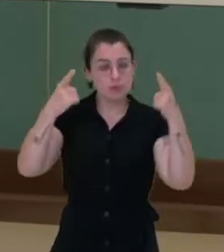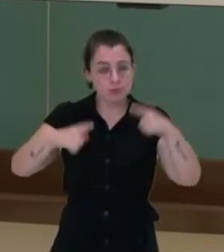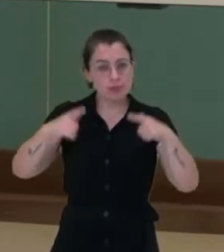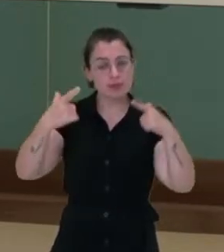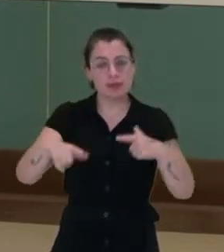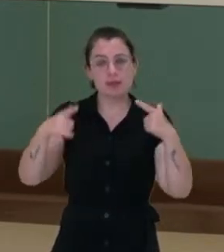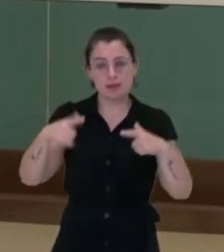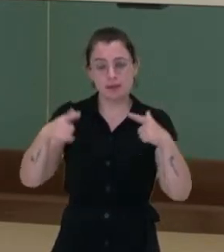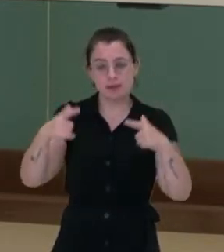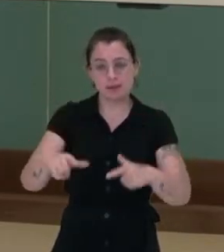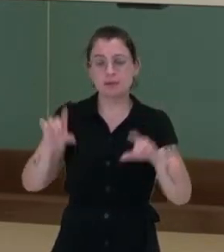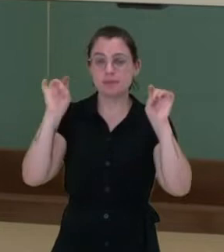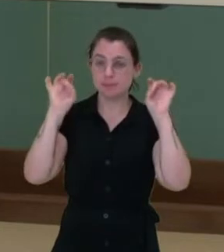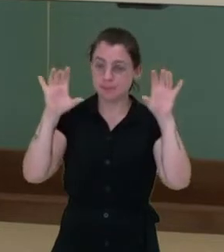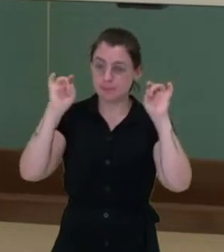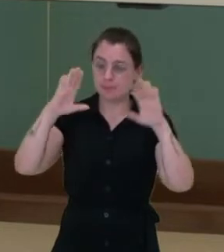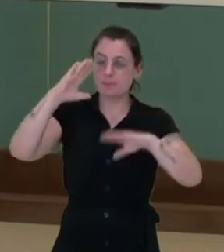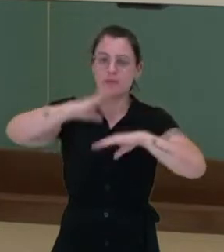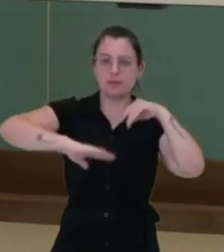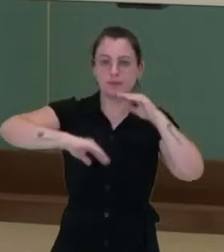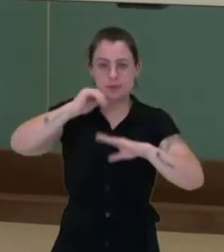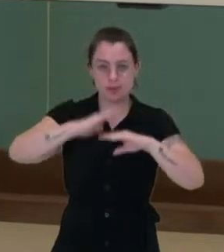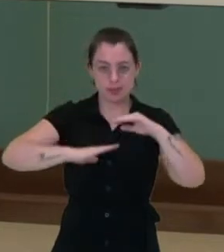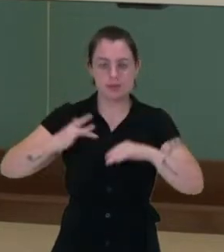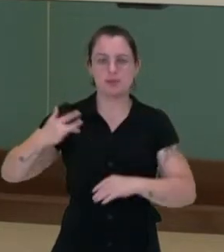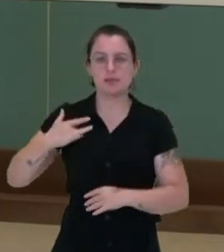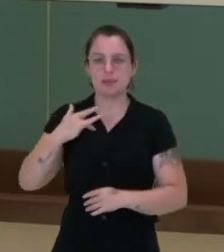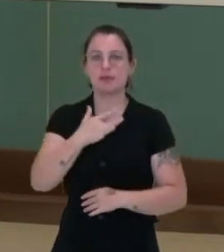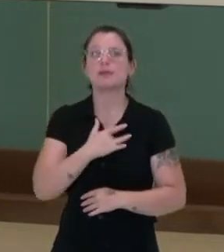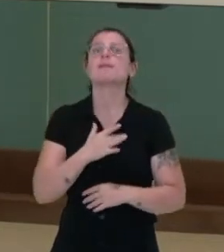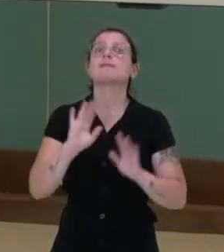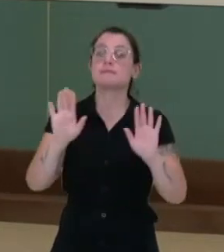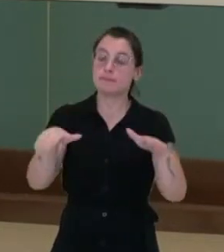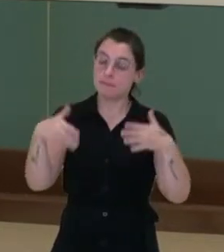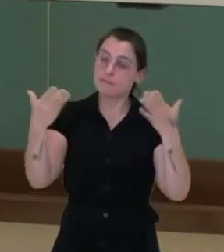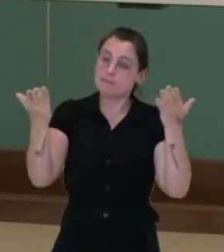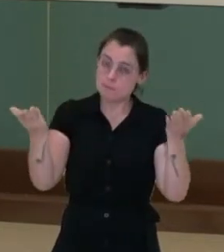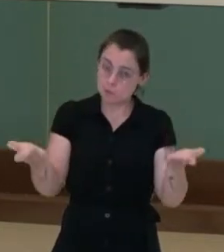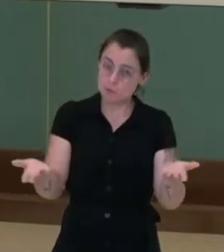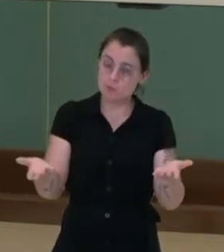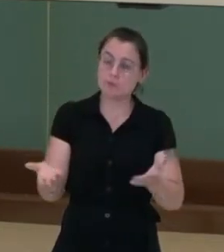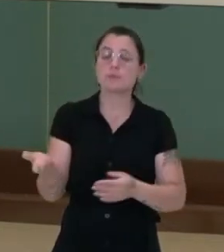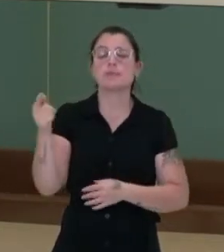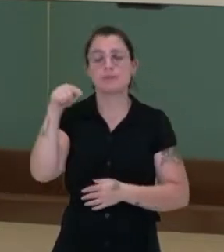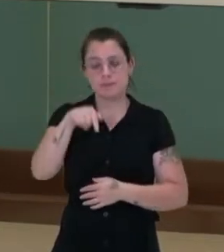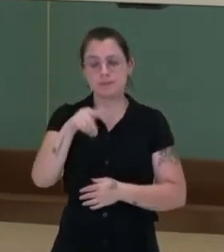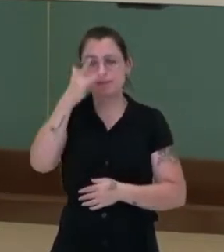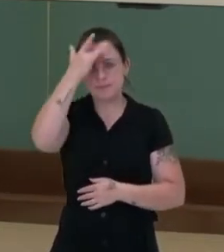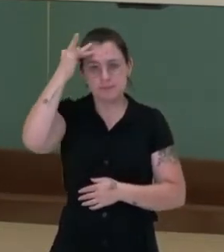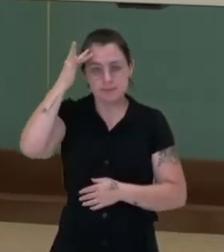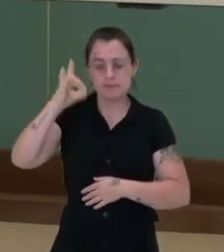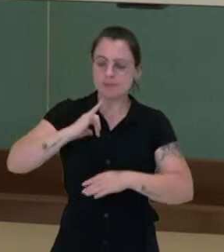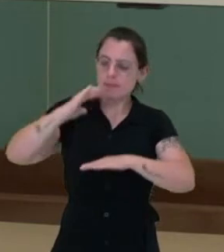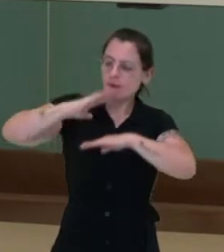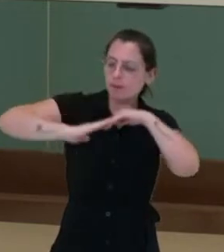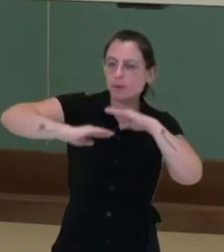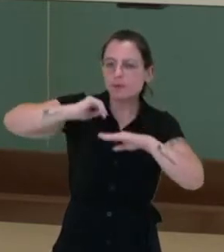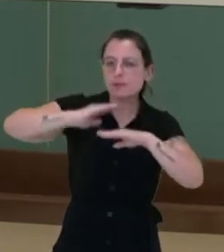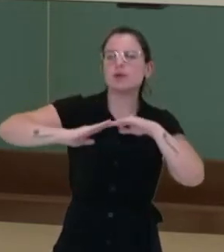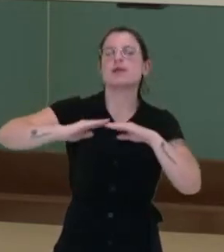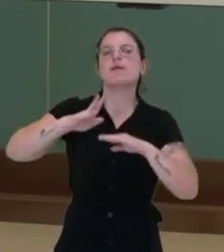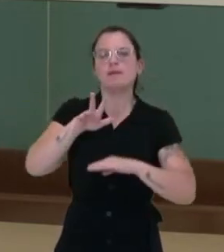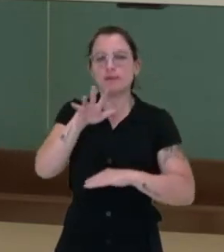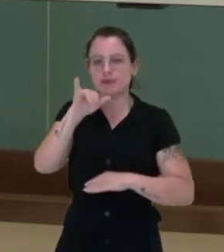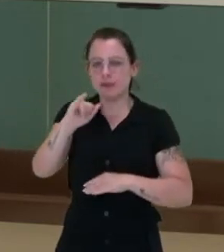tem um profissional da área de saúde. E aí sim, esse profissional vai fazer todos